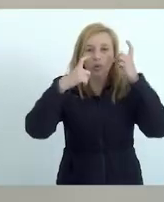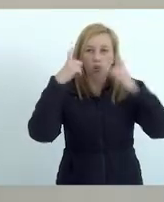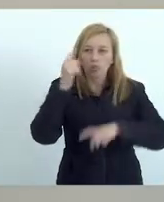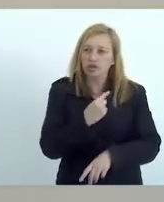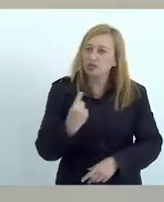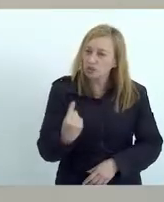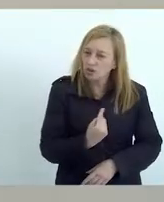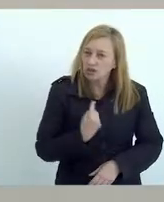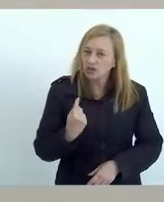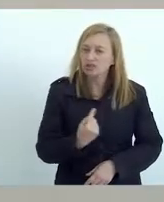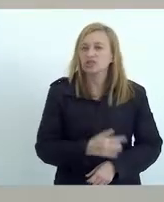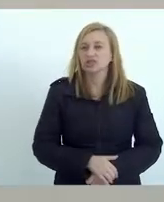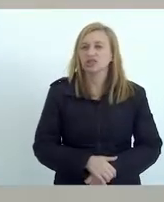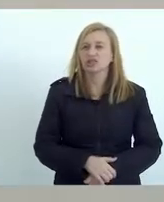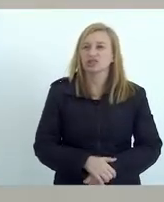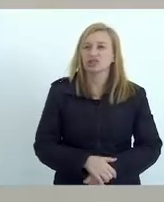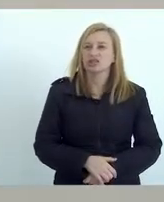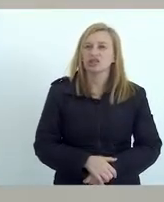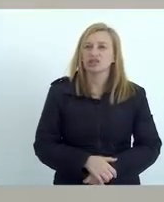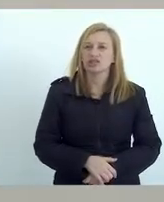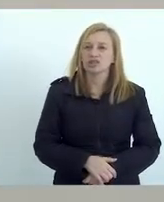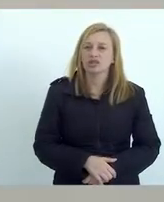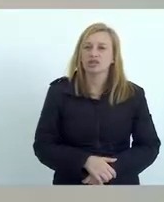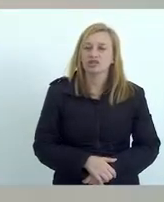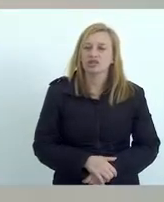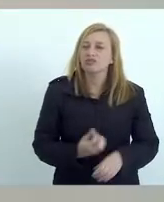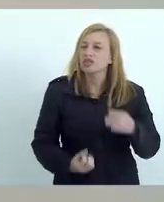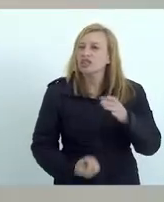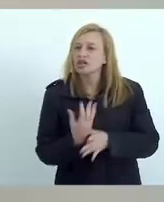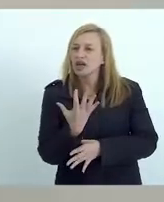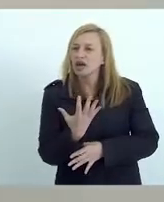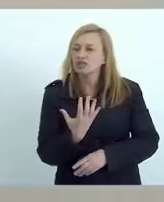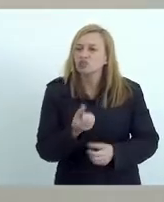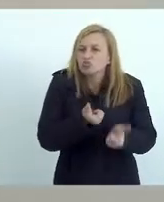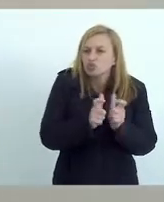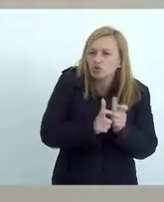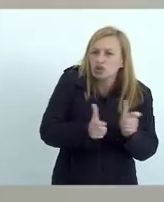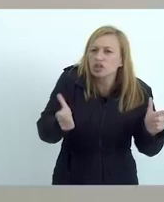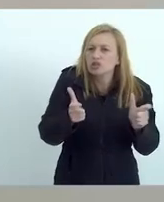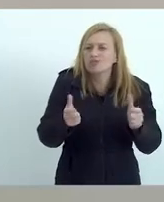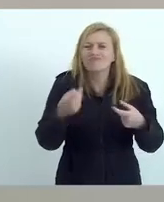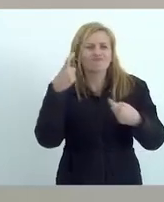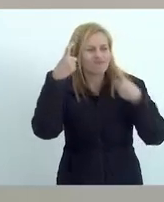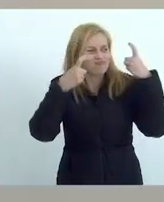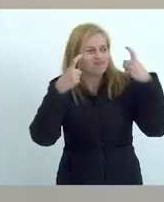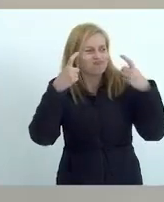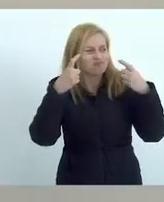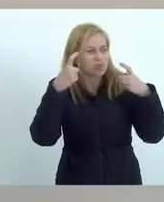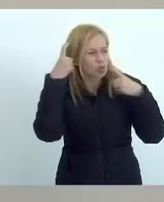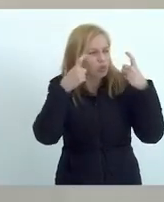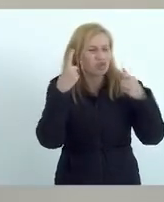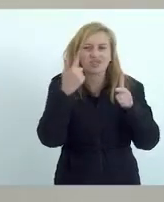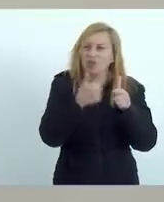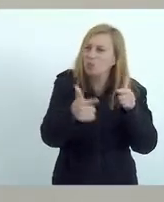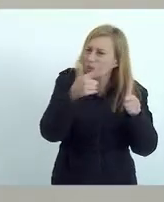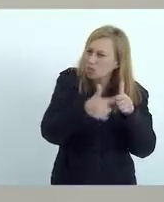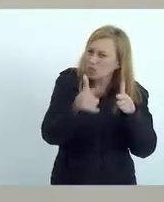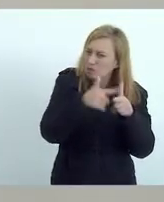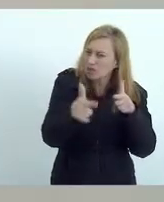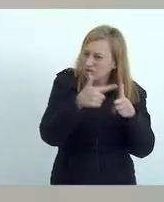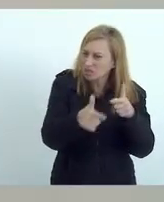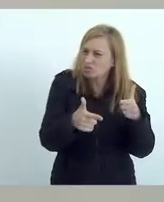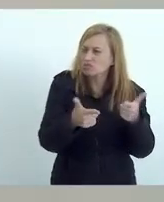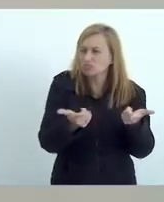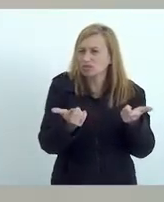preocupa muito e também que foi e se uma grande um grande problema né como botar assim um grande